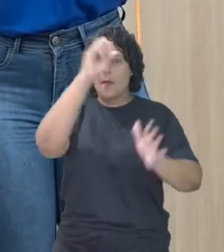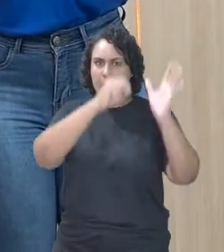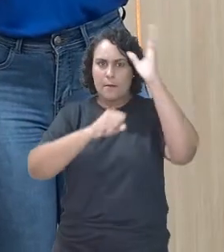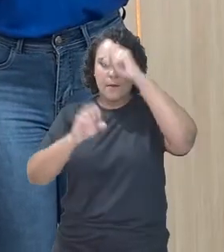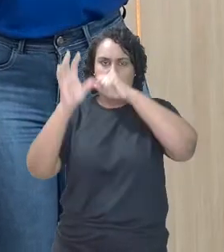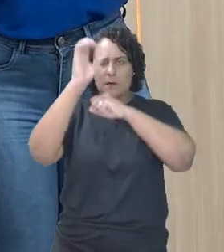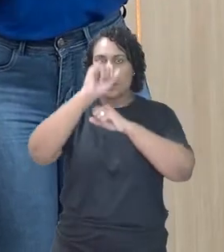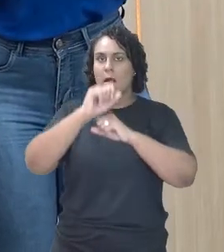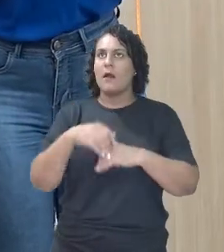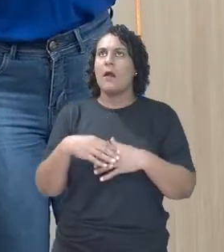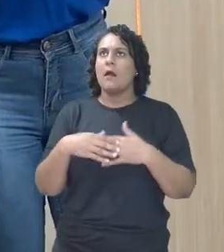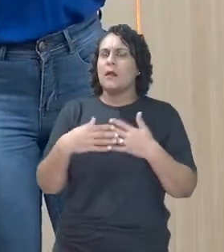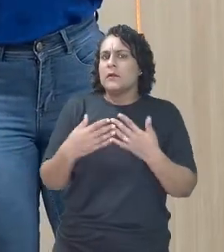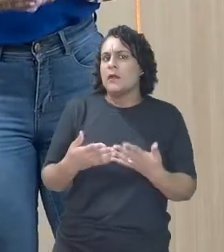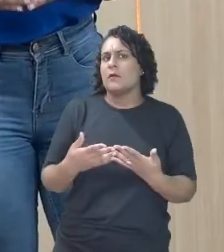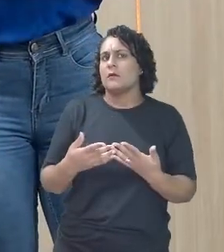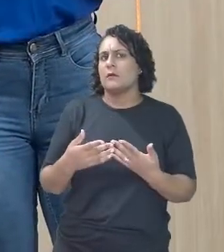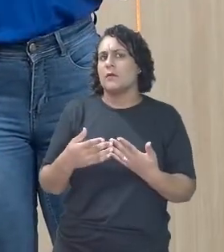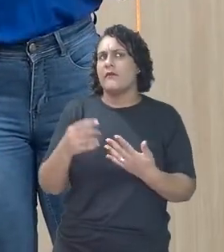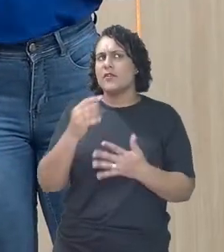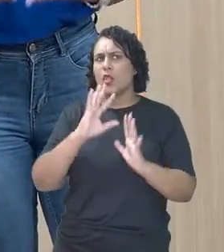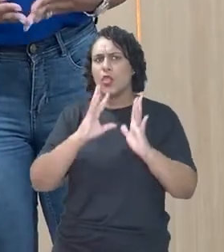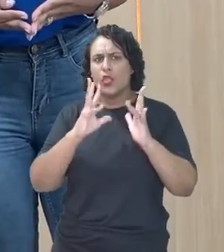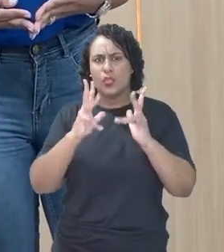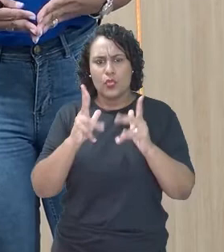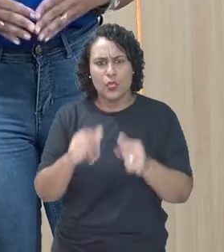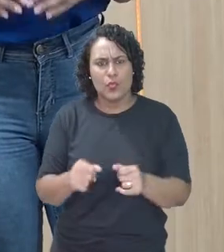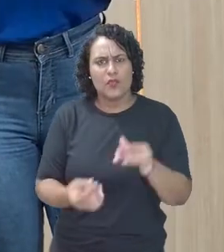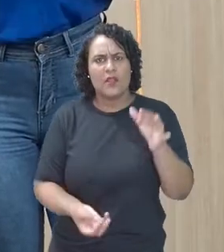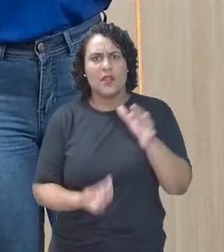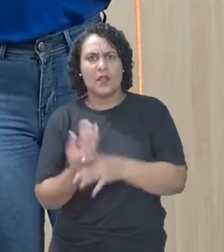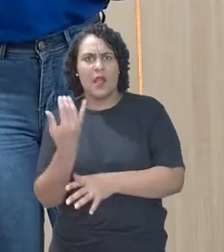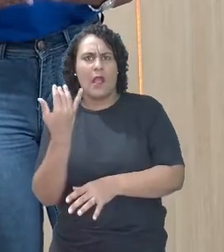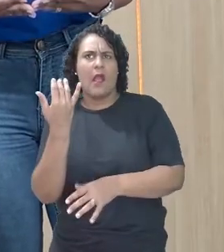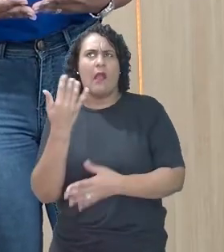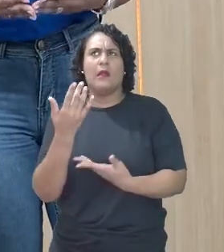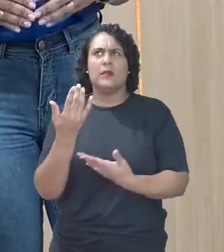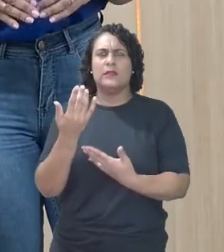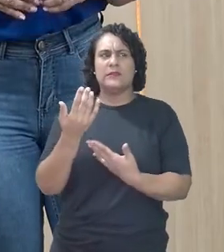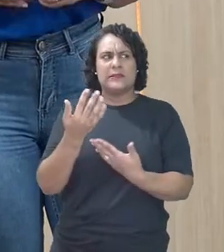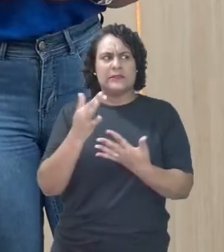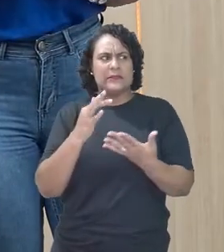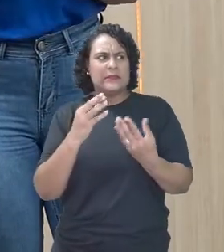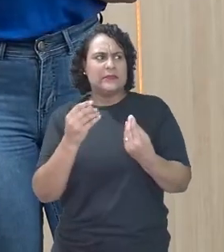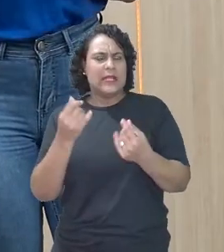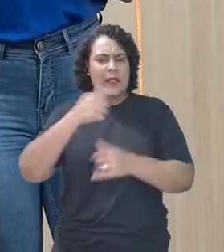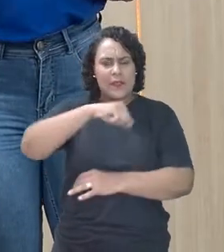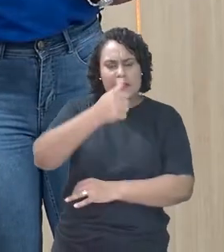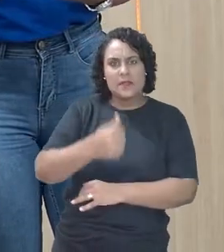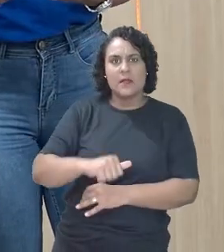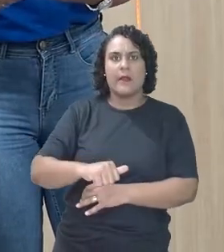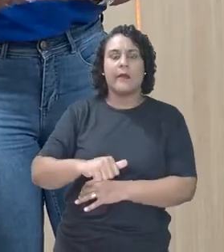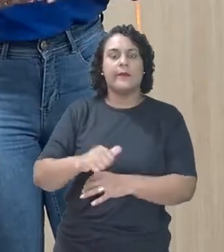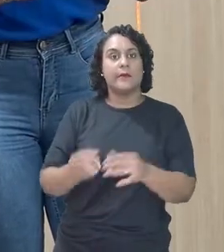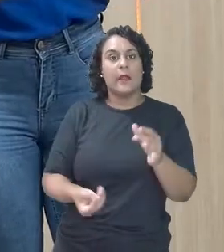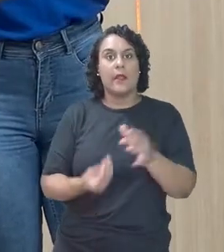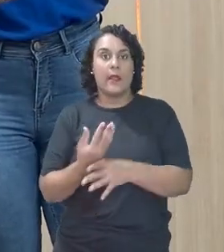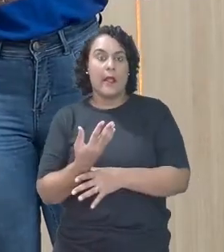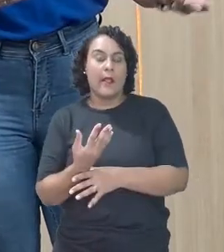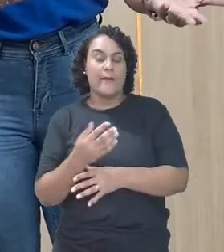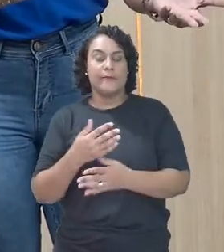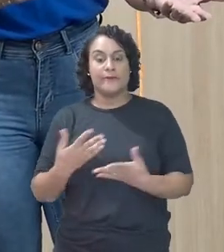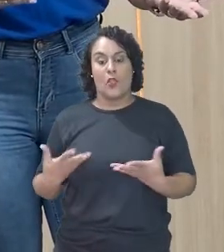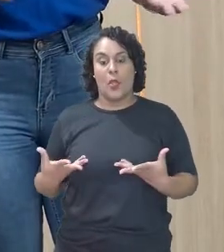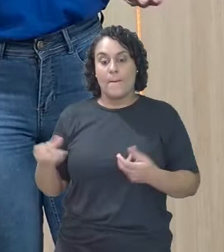aprendizagem. Imagine ter que fazer tudo isso, construir hipóteses, analisar, aprender novas habilidades, quer